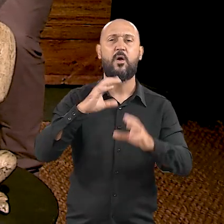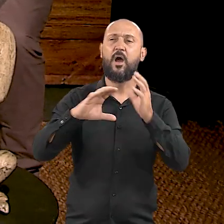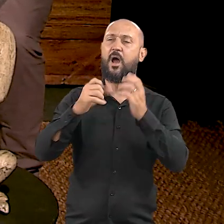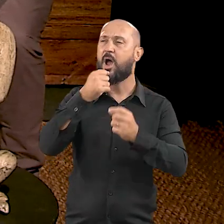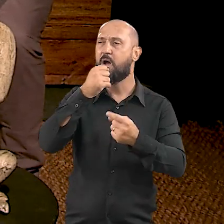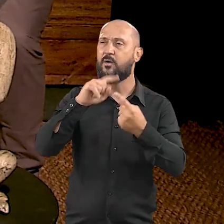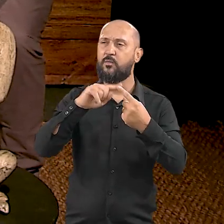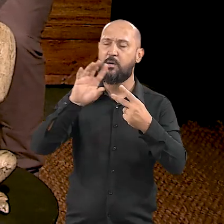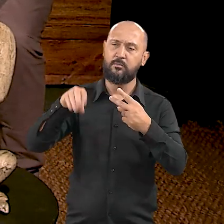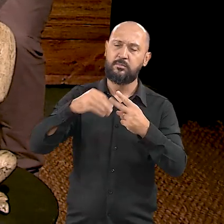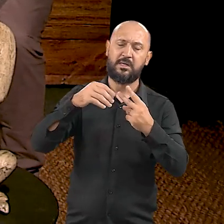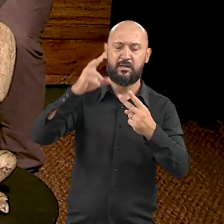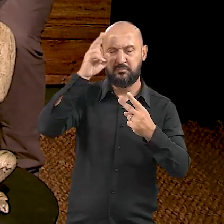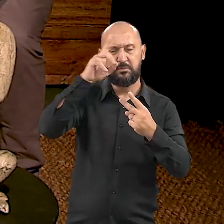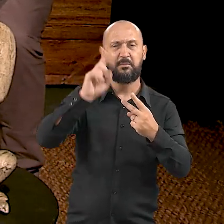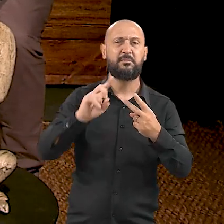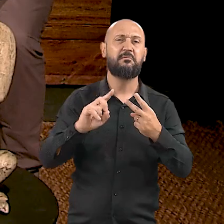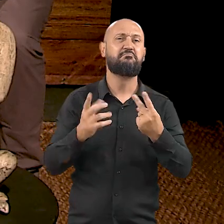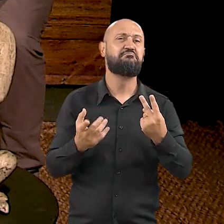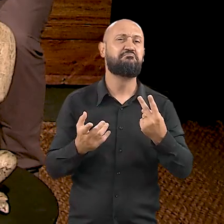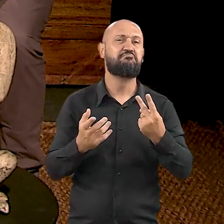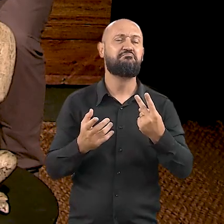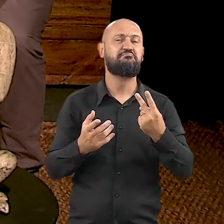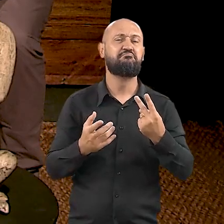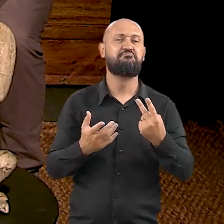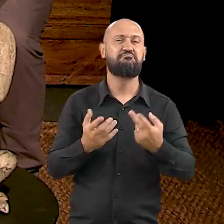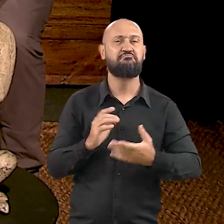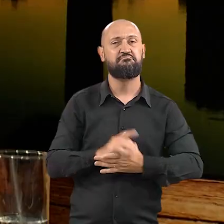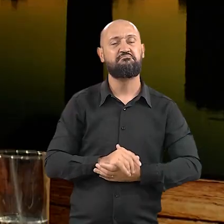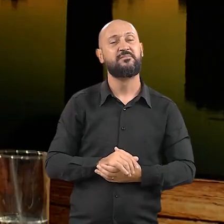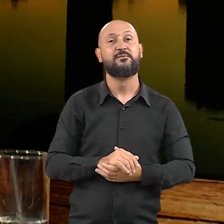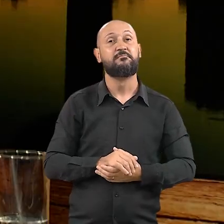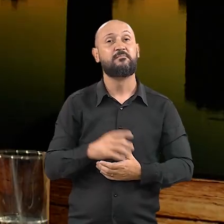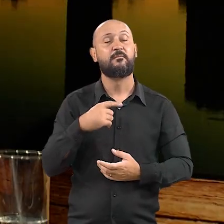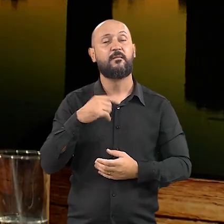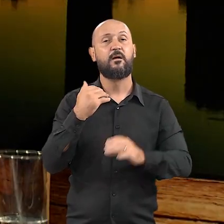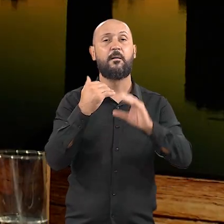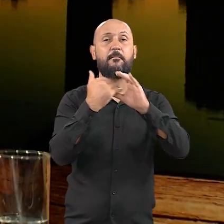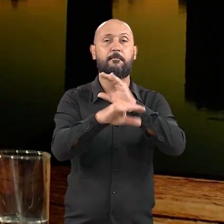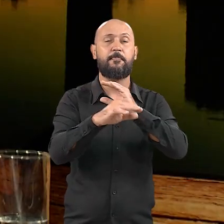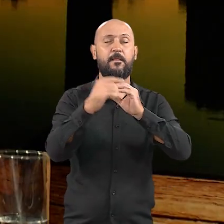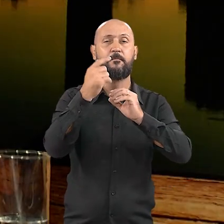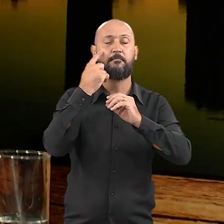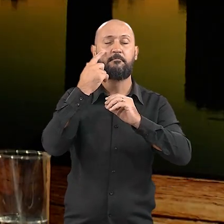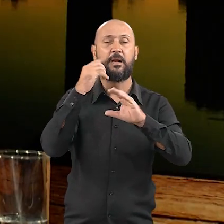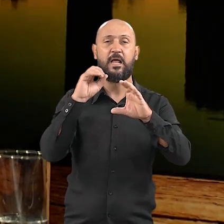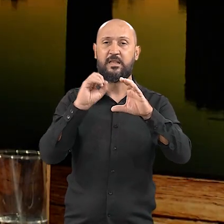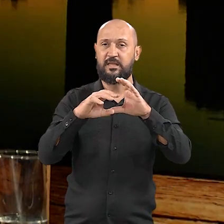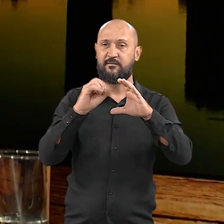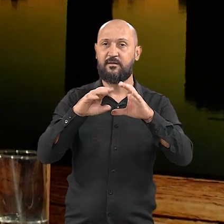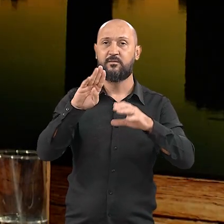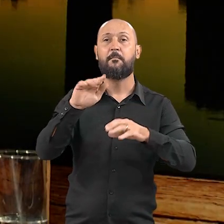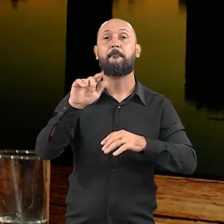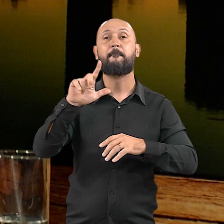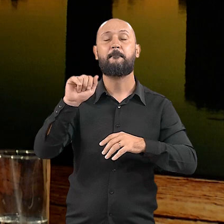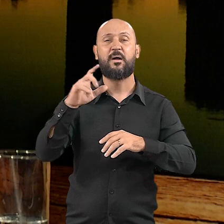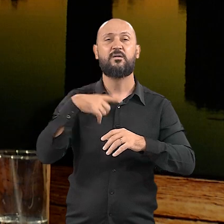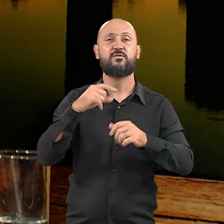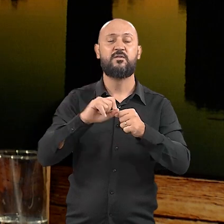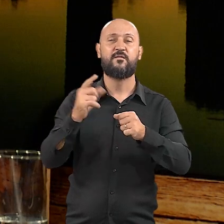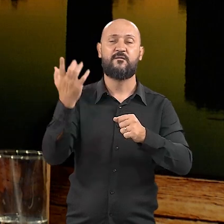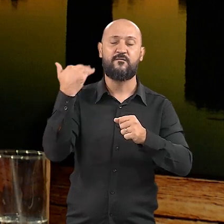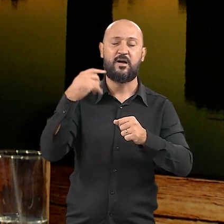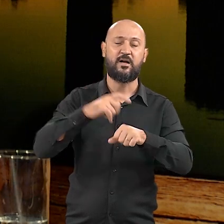botei essa música e mais uma minha lá, que nem lembro qual. E aí, eu mandei para o Bala da TV Morena, que já tinha